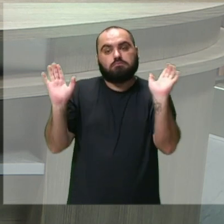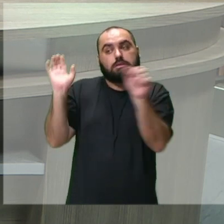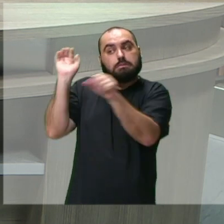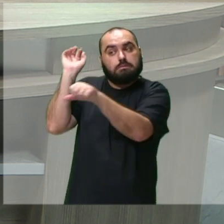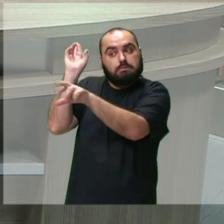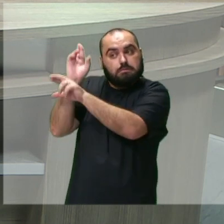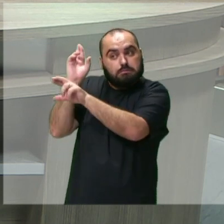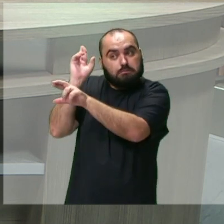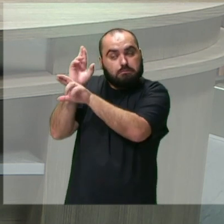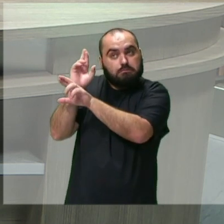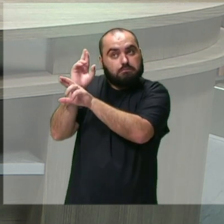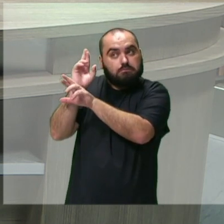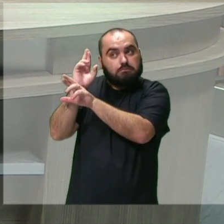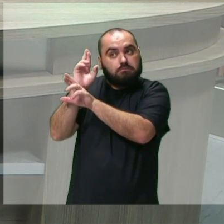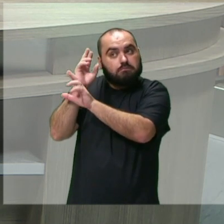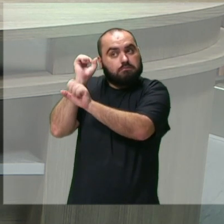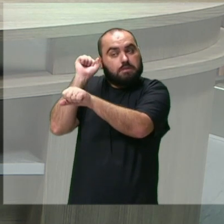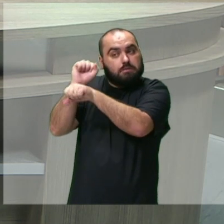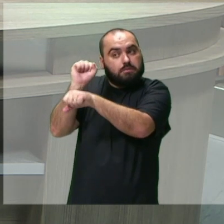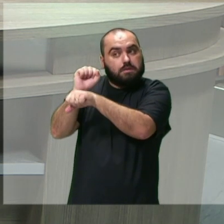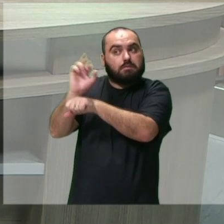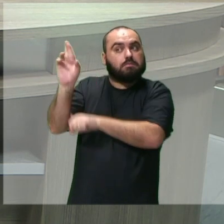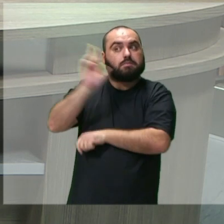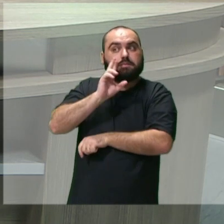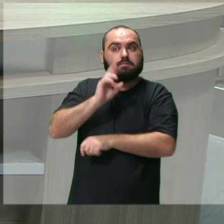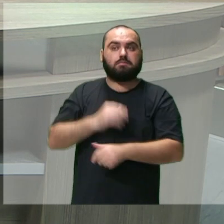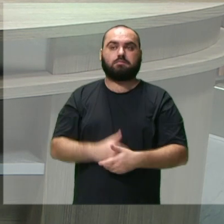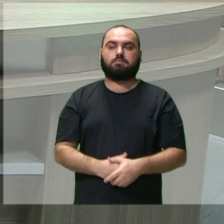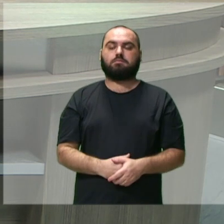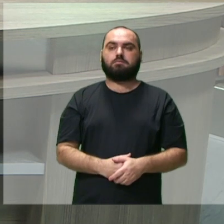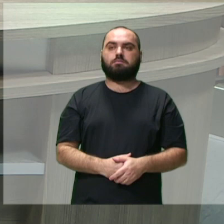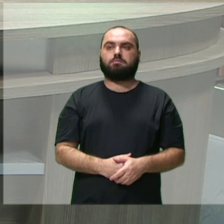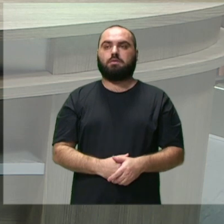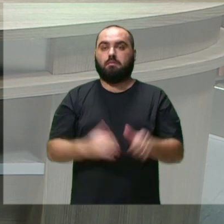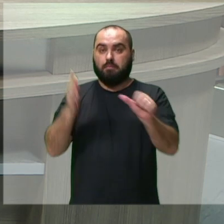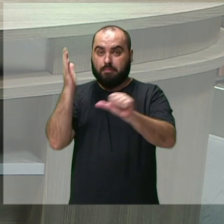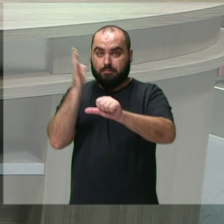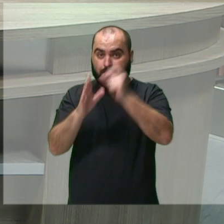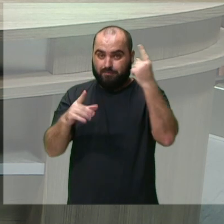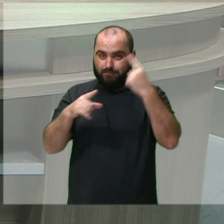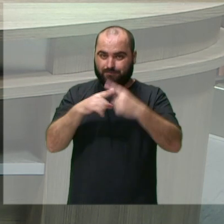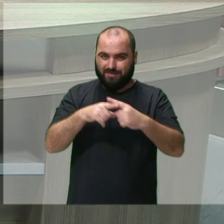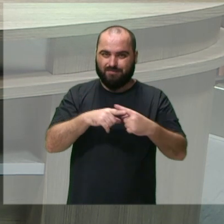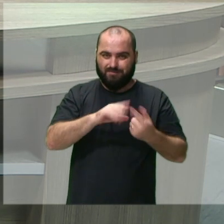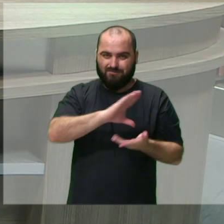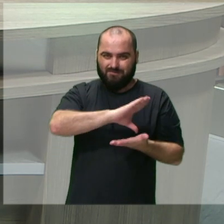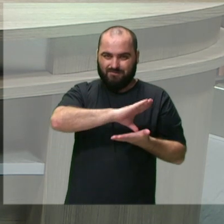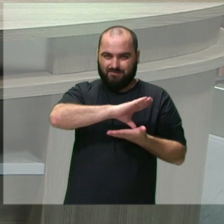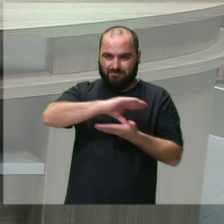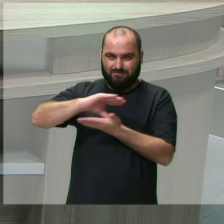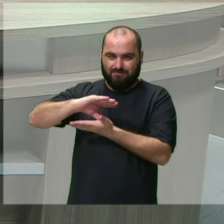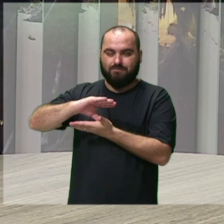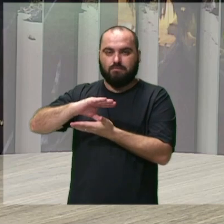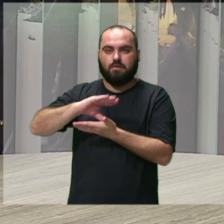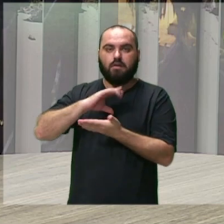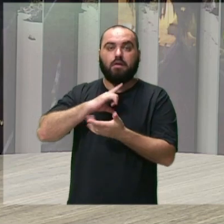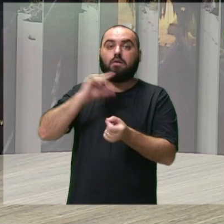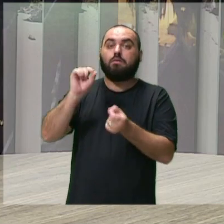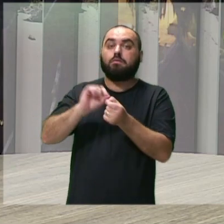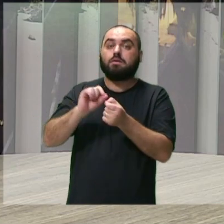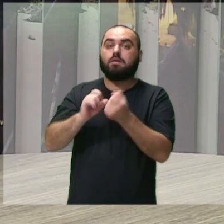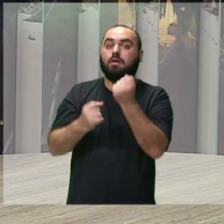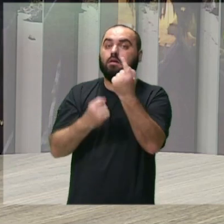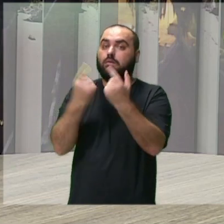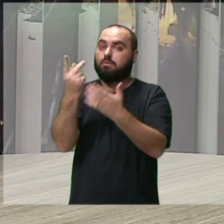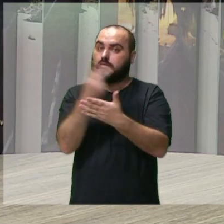aguardo, Por conta da primeira vez que a Volvo aconteceu aqui, eu fiz algumas